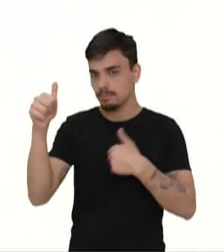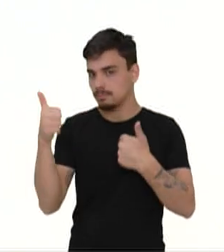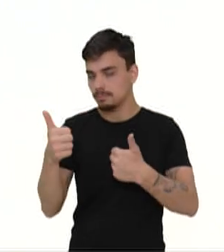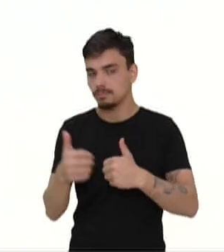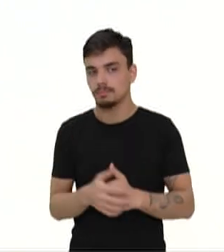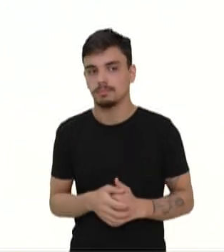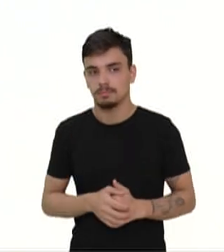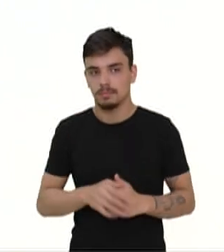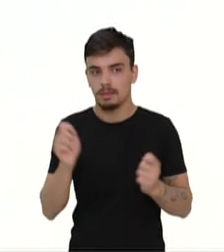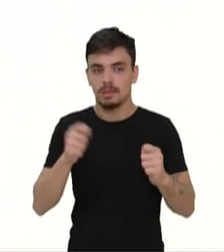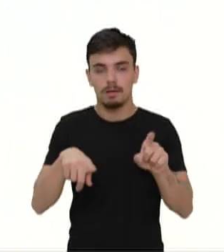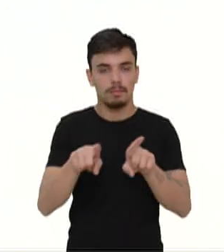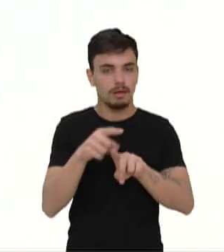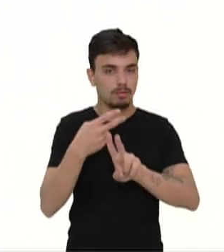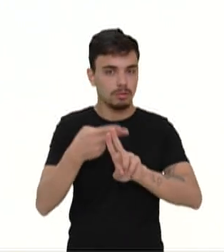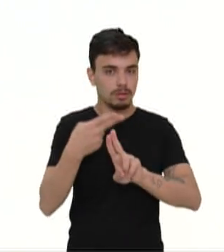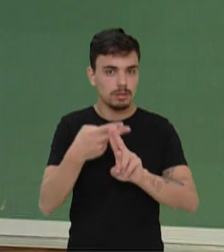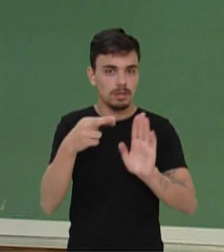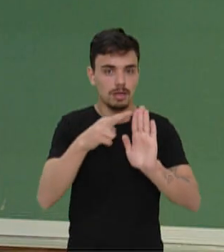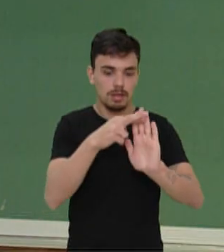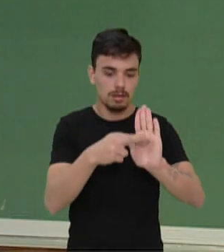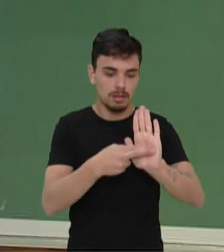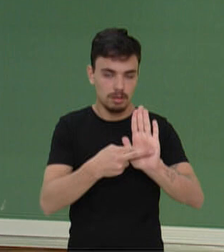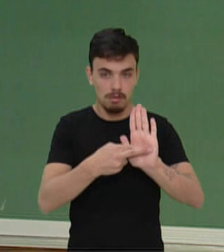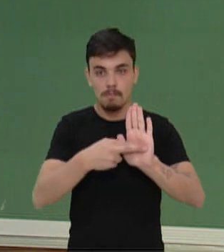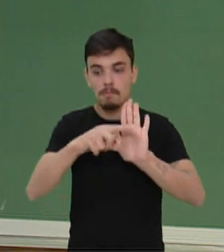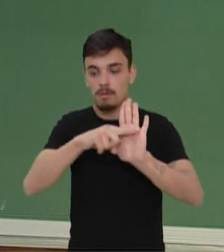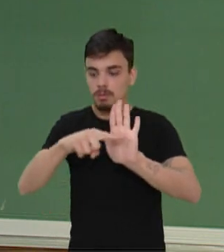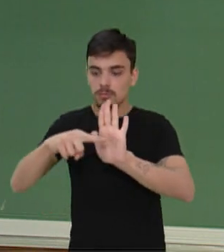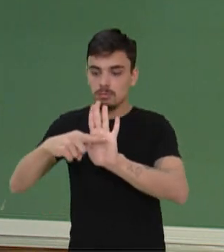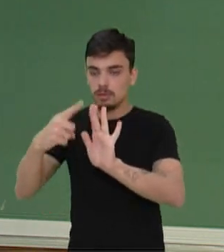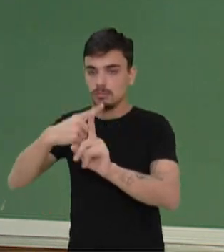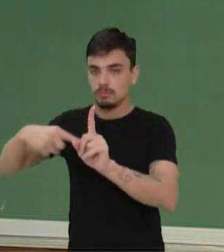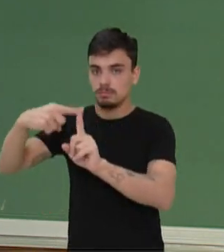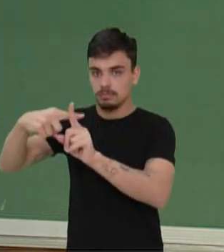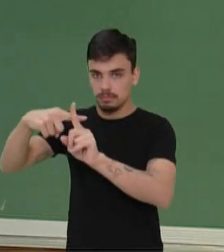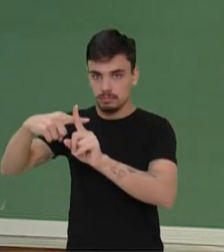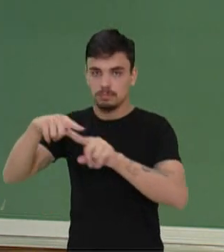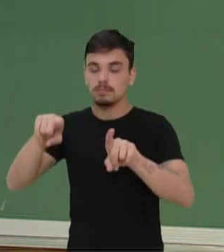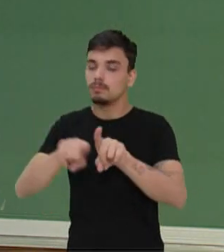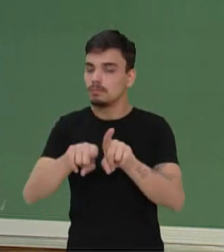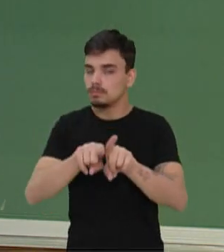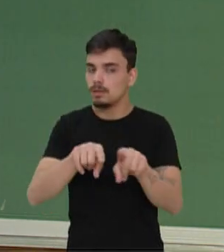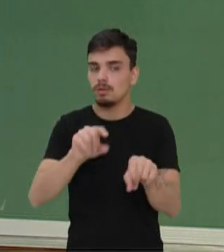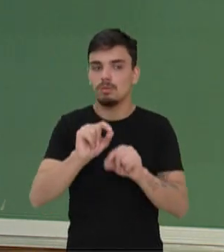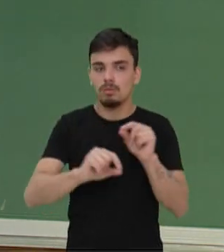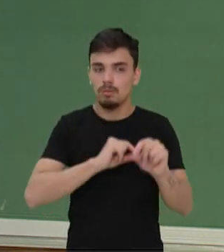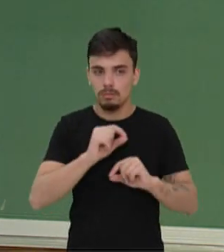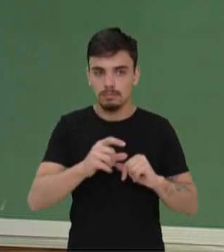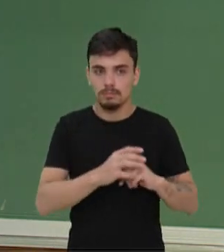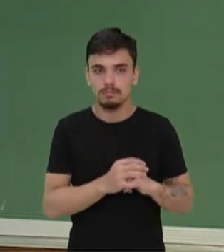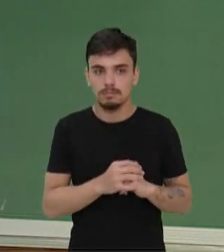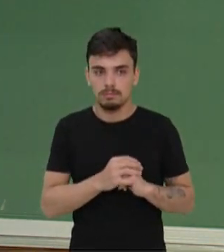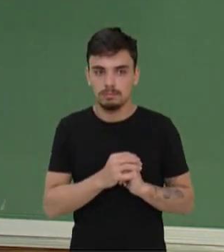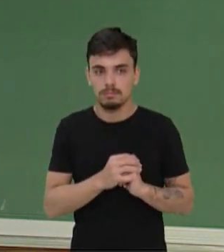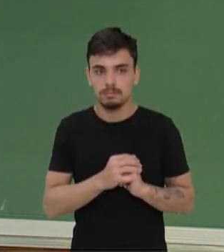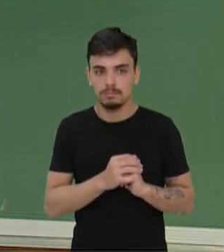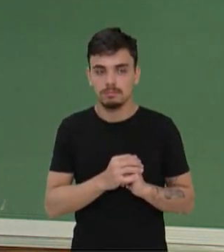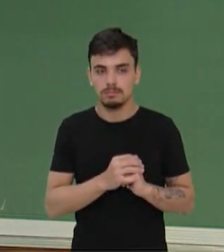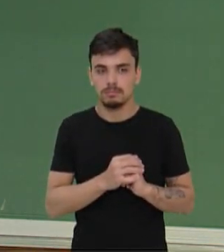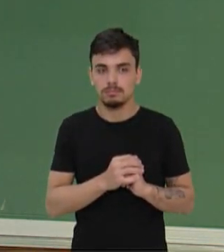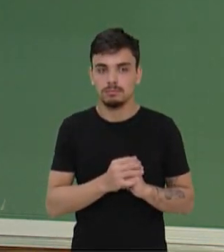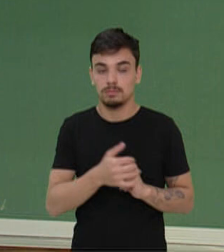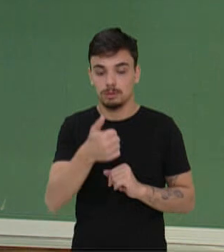fazer a regrinha de sinal aqui, ó, esse negativo com esse negativo aqui fica positivo pela regra de sinais, e fica 2 vezes 2, 4. E 12 dividido por 4